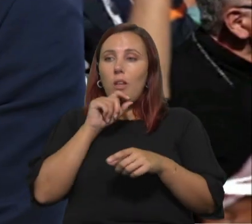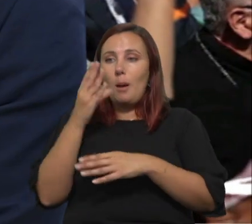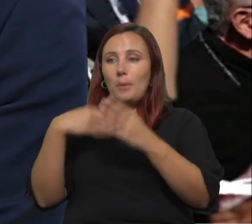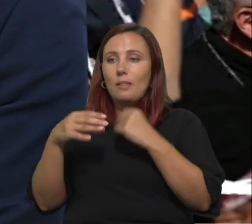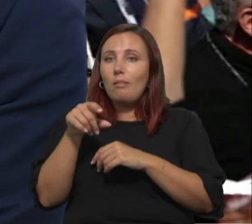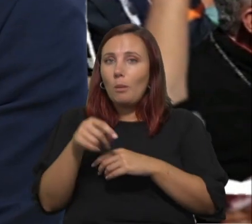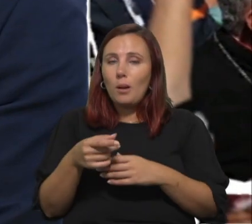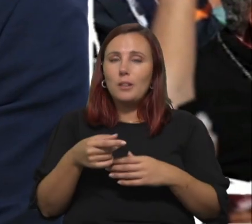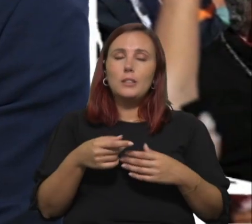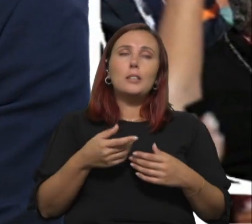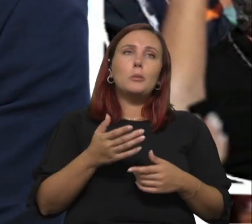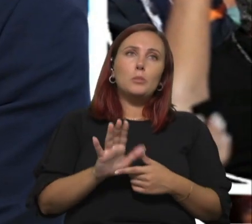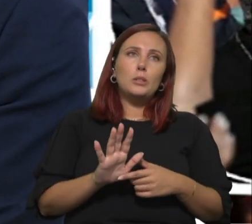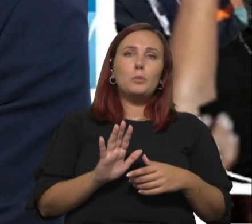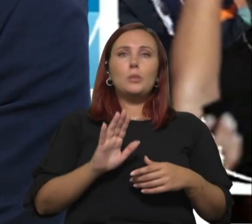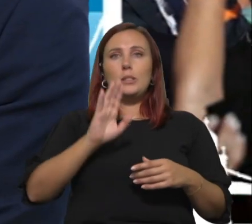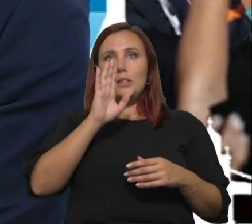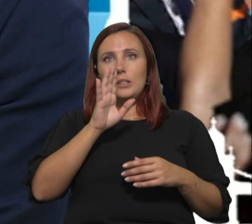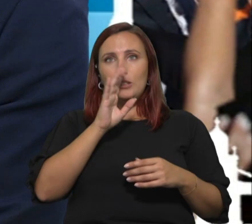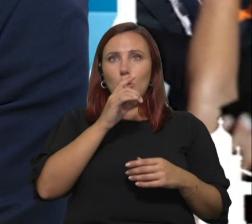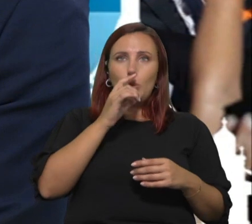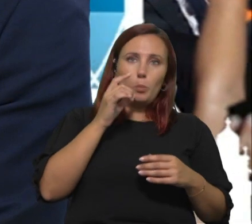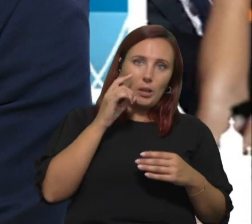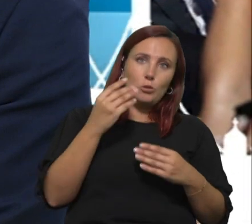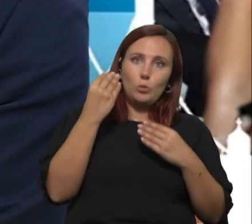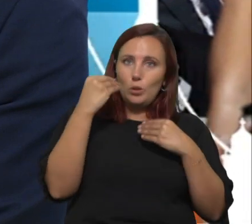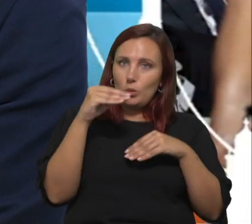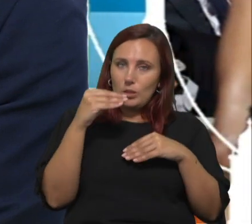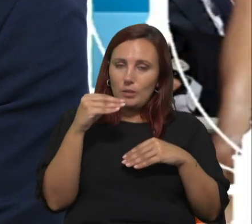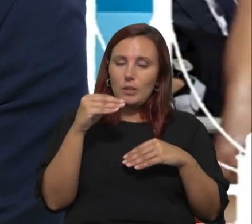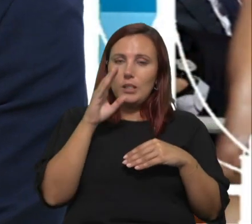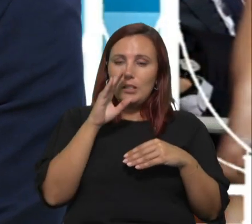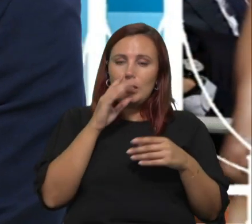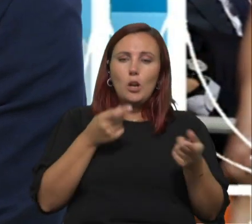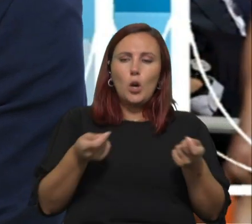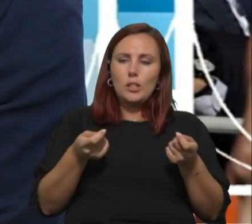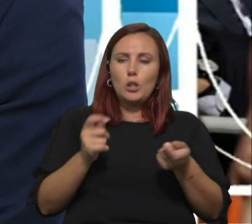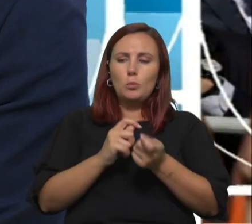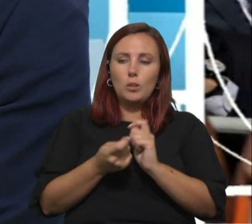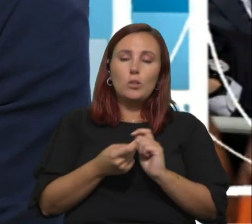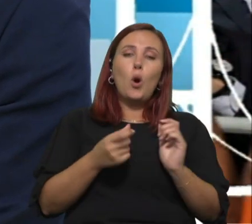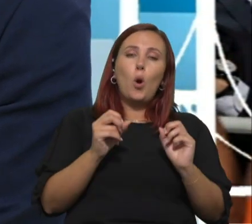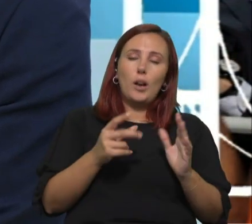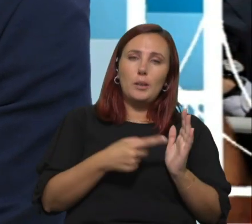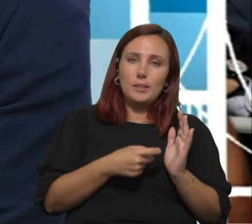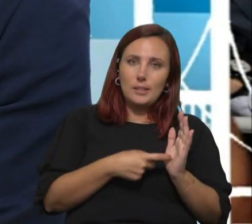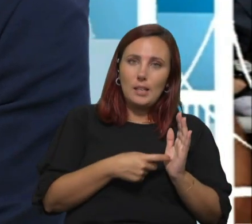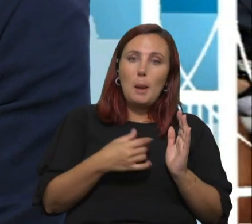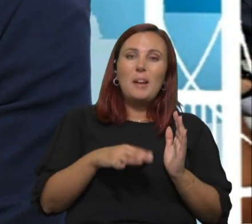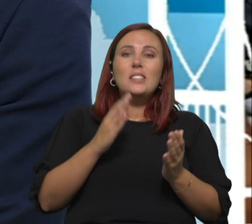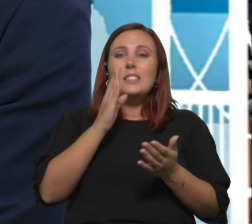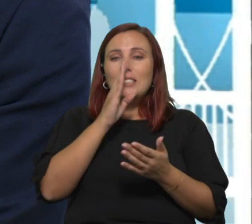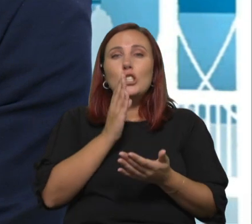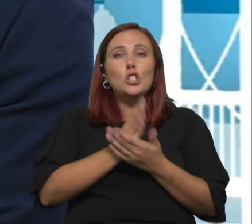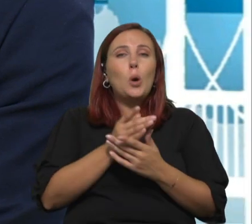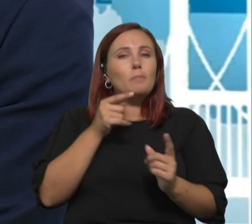que se centrarmos só o Pacto Educativo nessas mudanças organizacionais, elas são necessárias, mas se o centrarmos só,